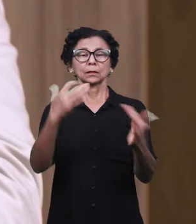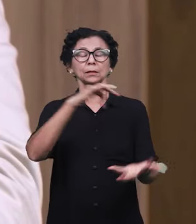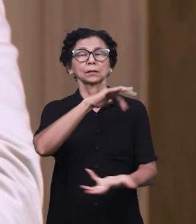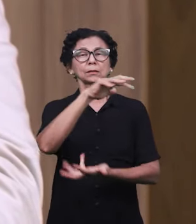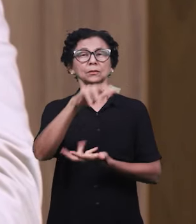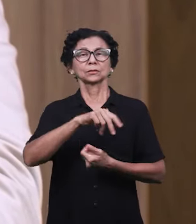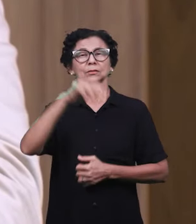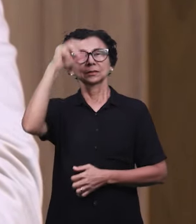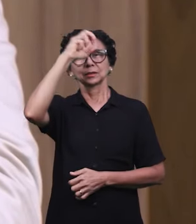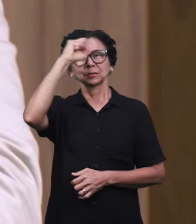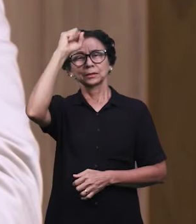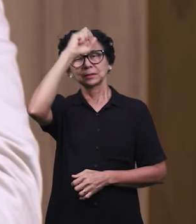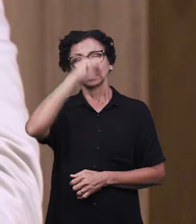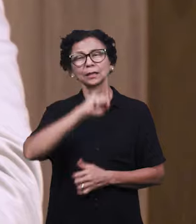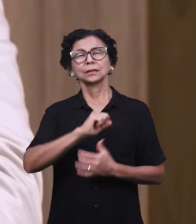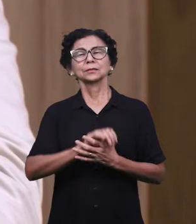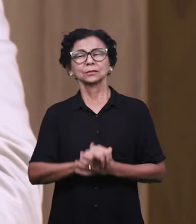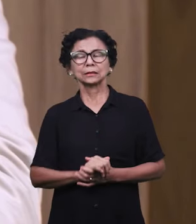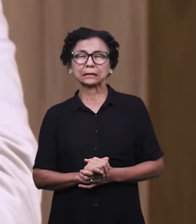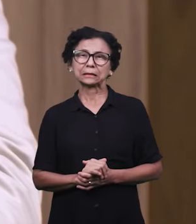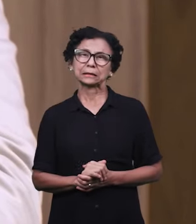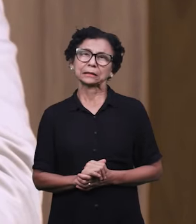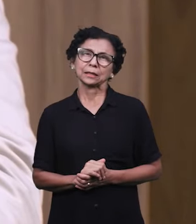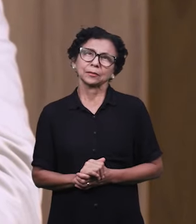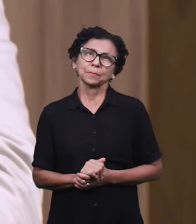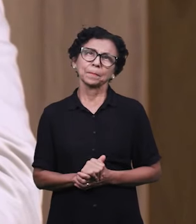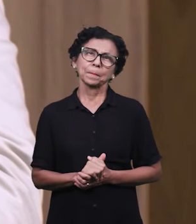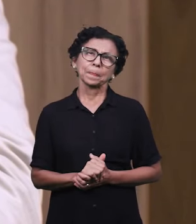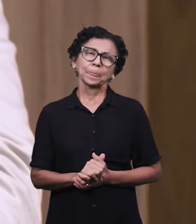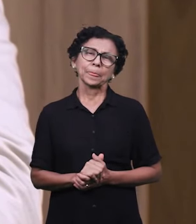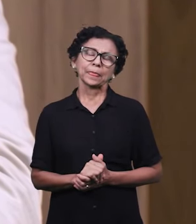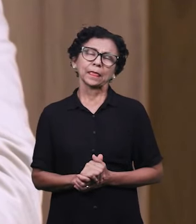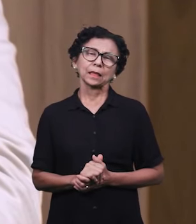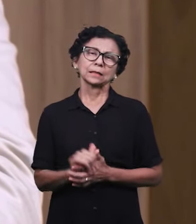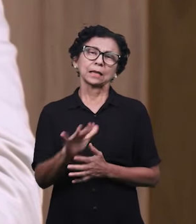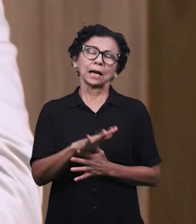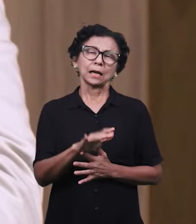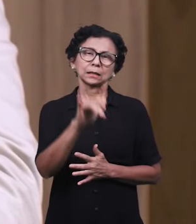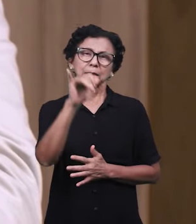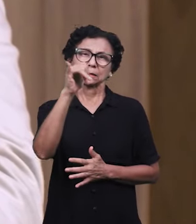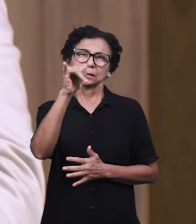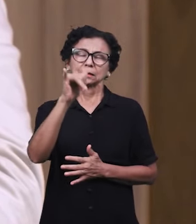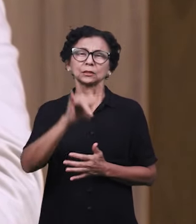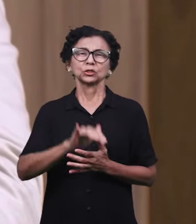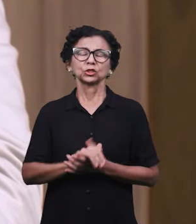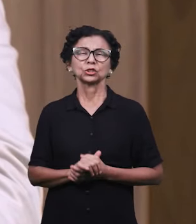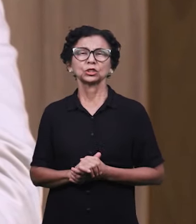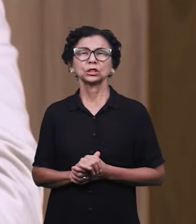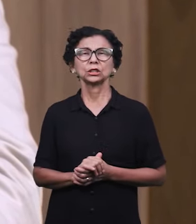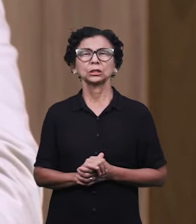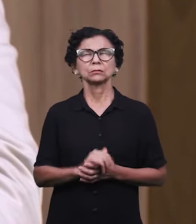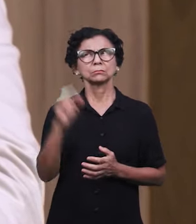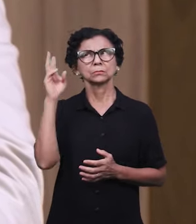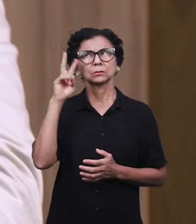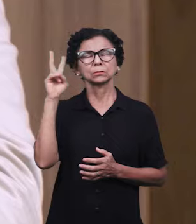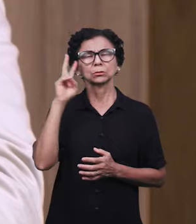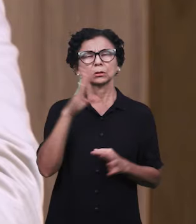na minha área da energia, né? Ao longo da história humana, fomos descobrindo várias coisas e hoje nós estamos num